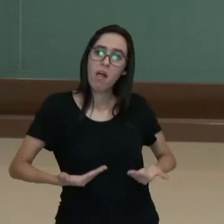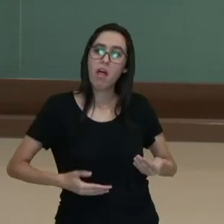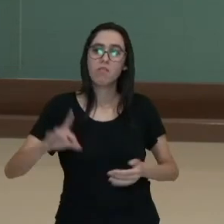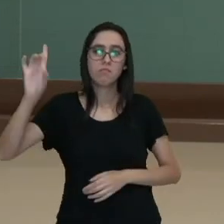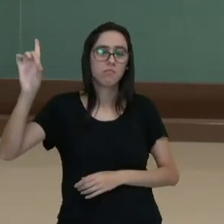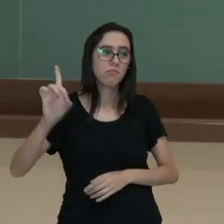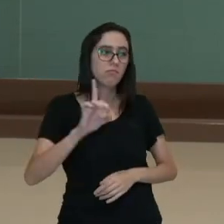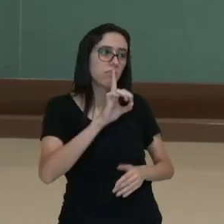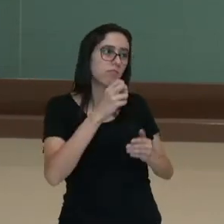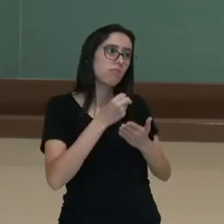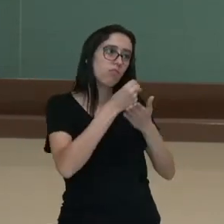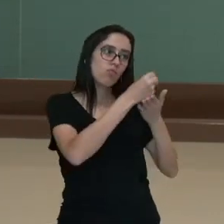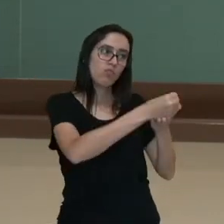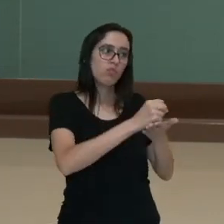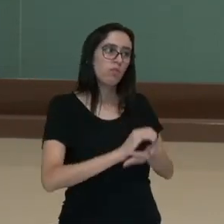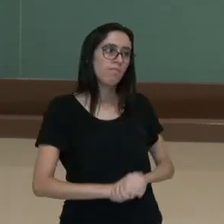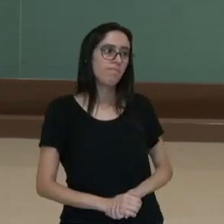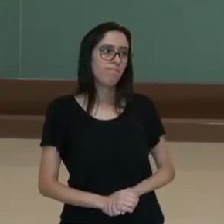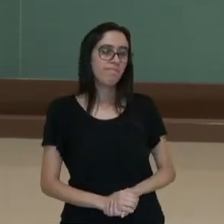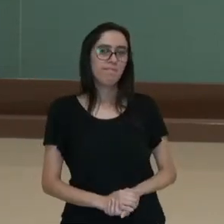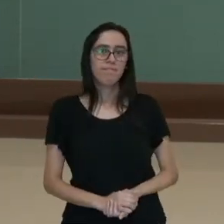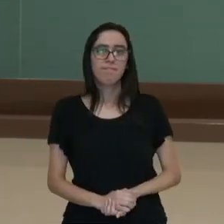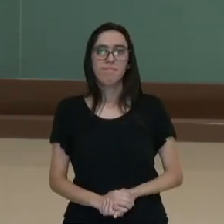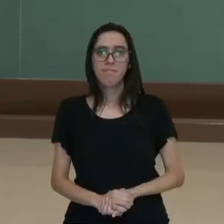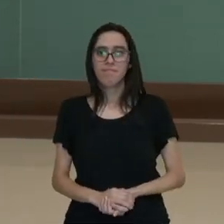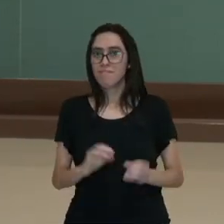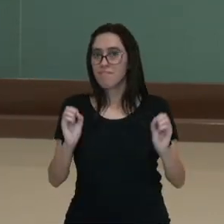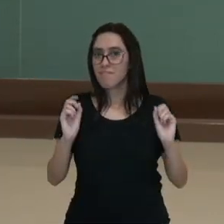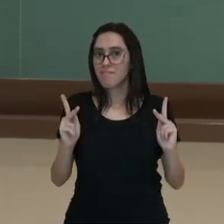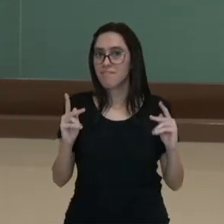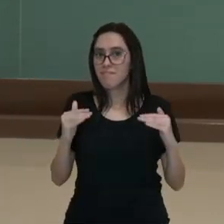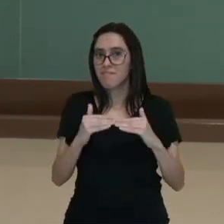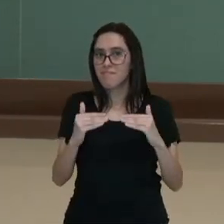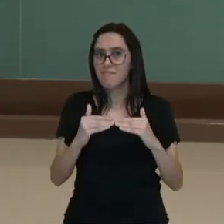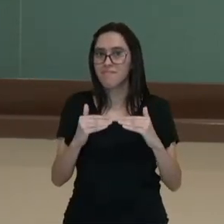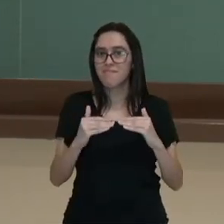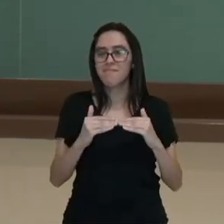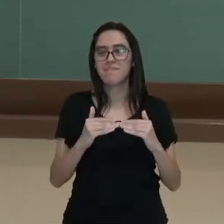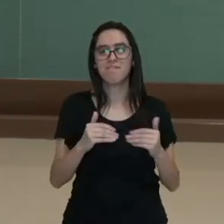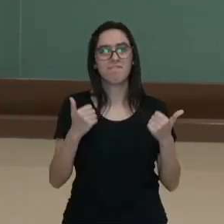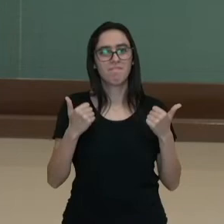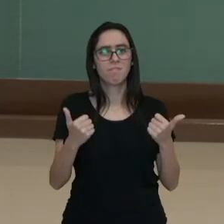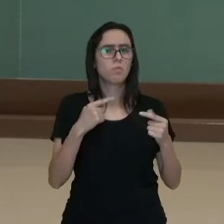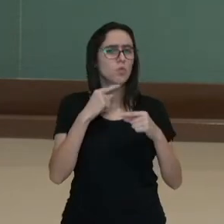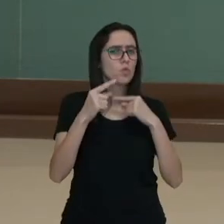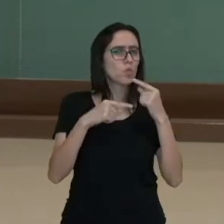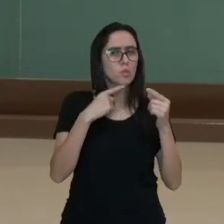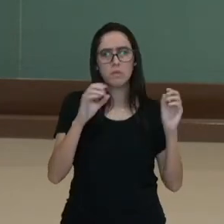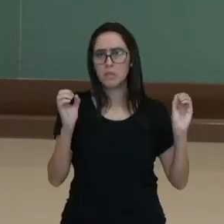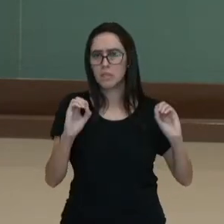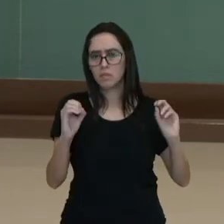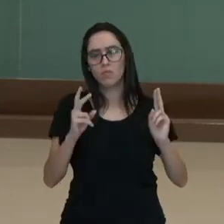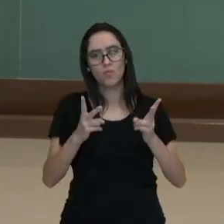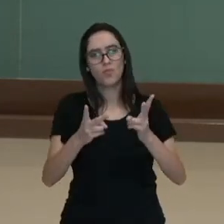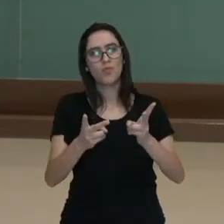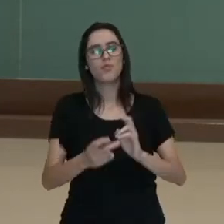chegue algum empregado. De acordo? Certo? Alguma dúvida? Podemos